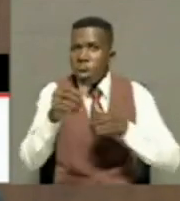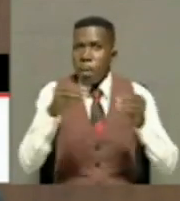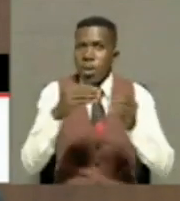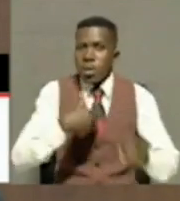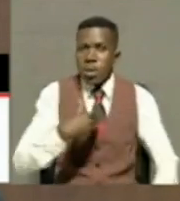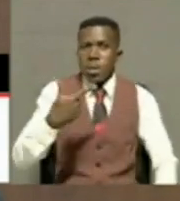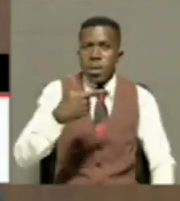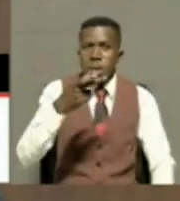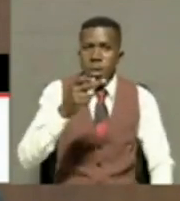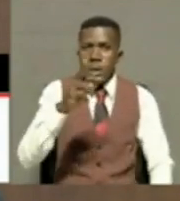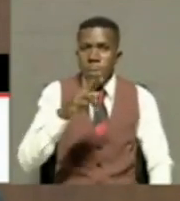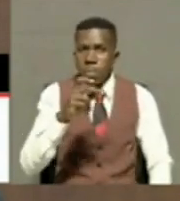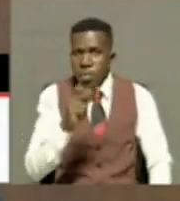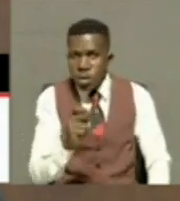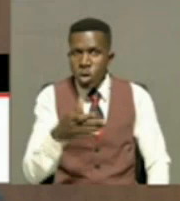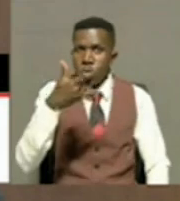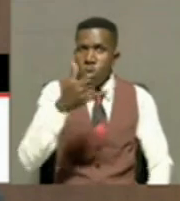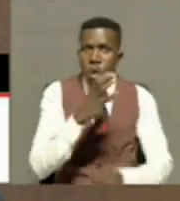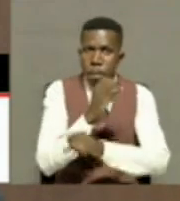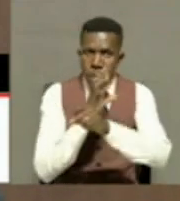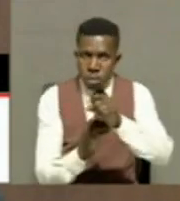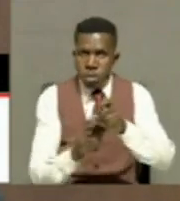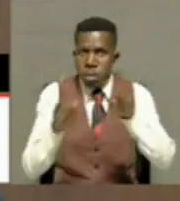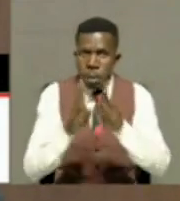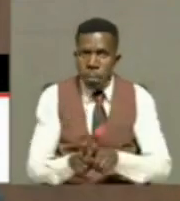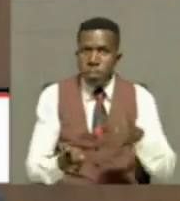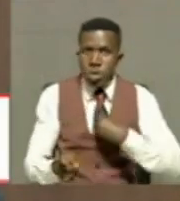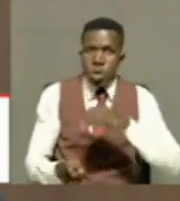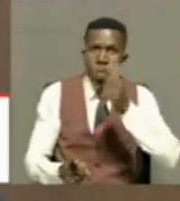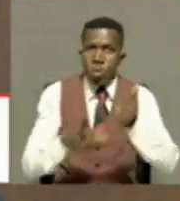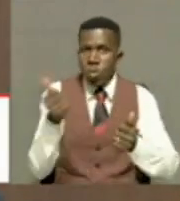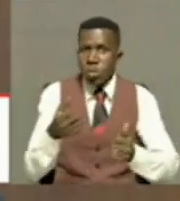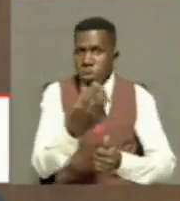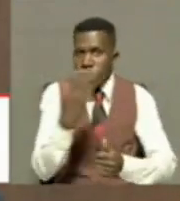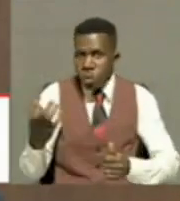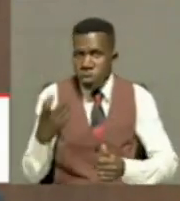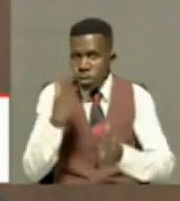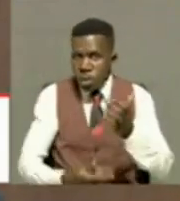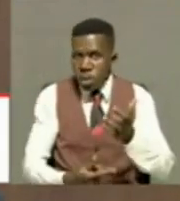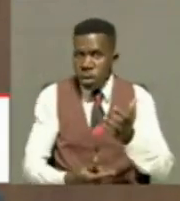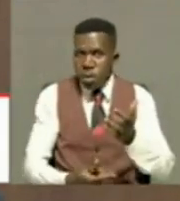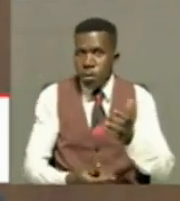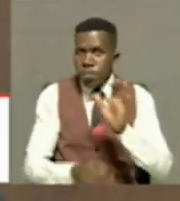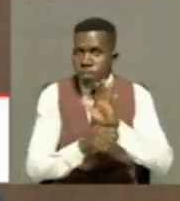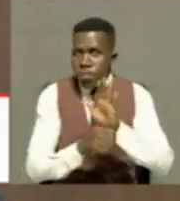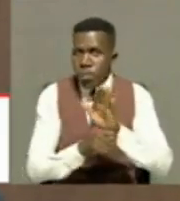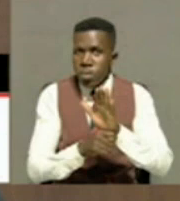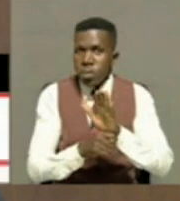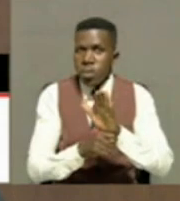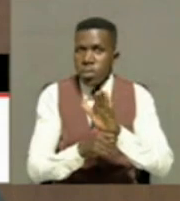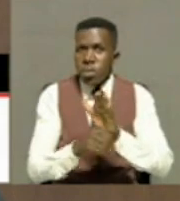de 2%, existindo produtos que, pela sua sensibilidade, têm uma taxa ainda mais reduzida, que é de